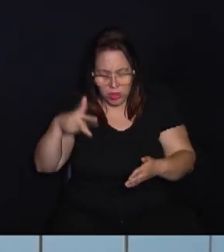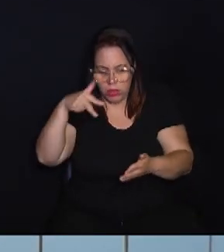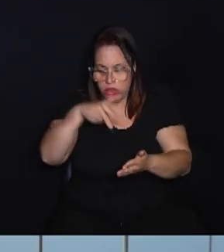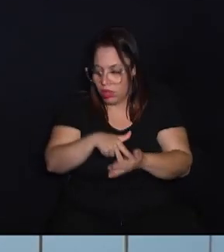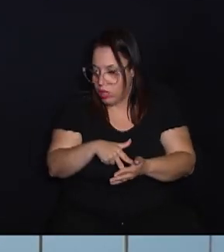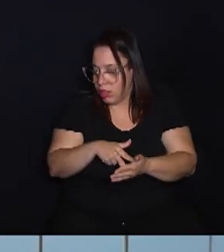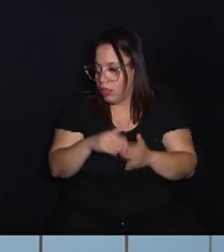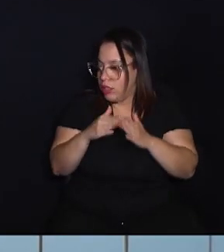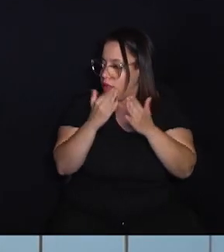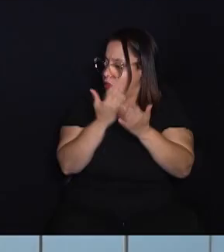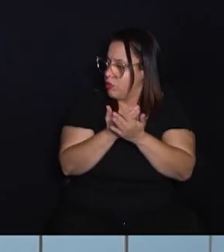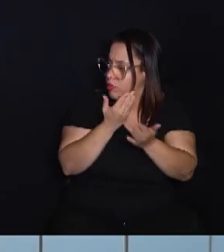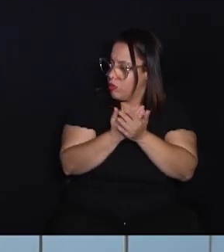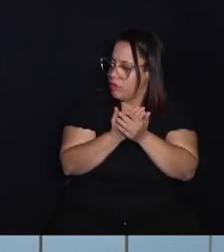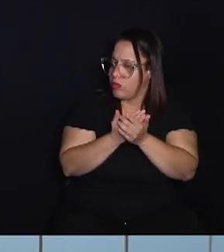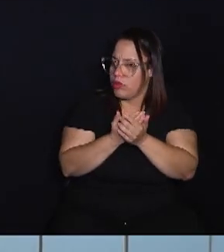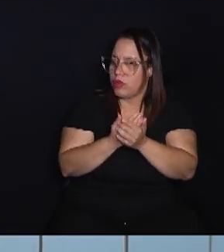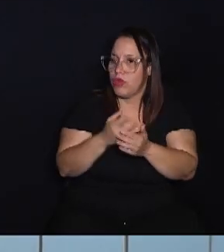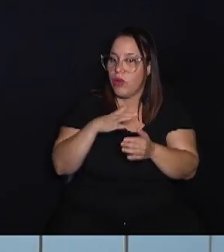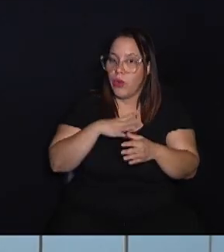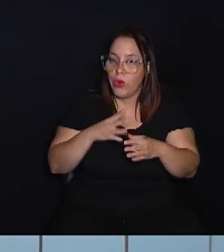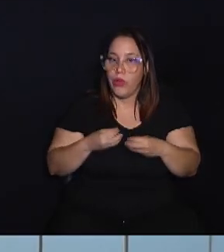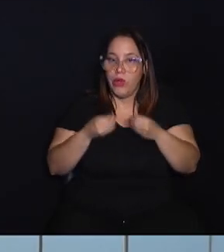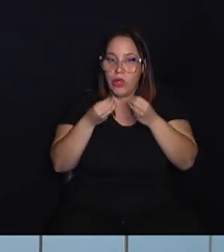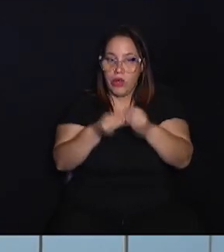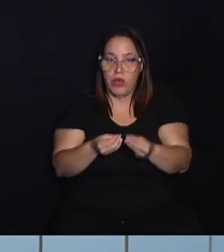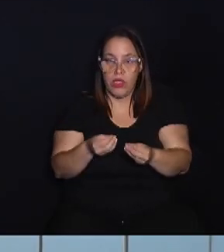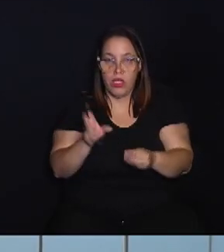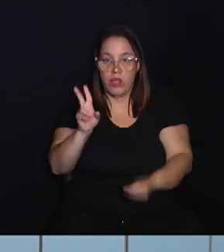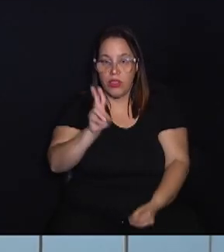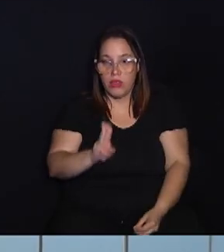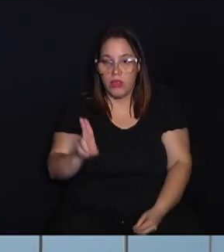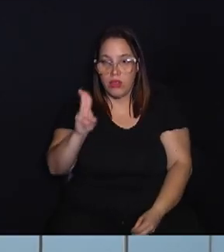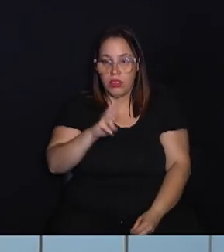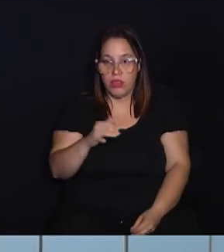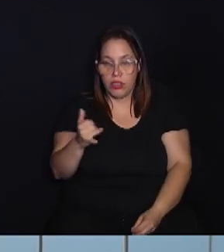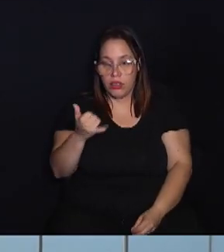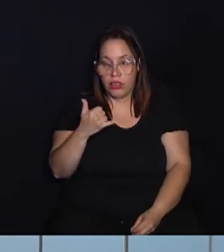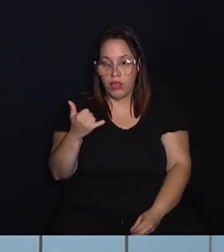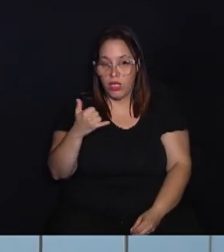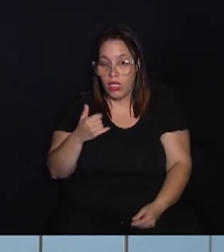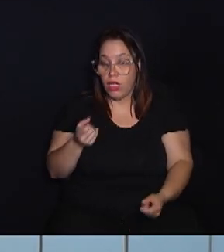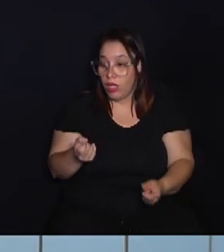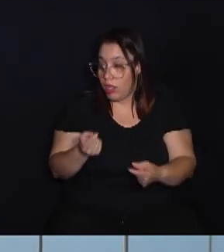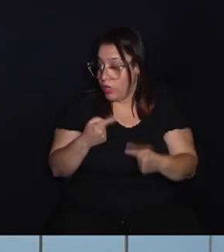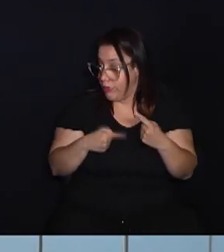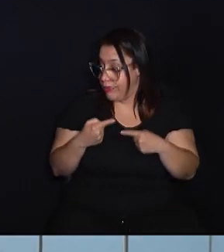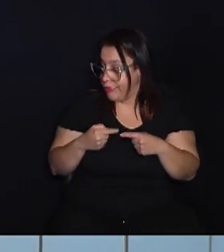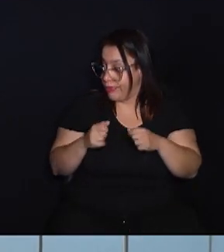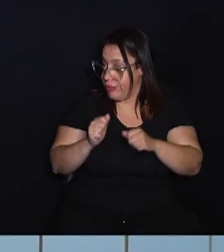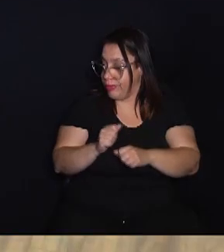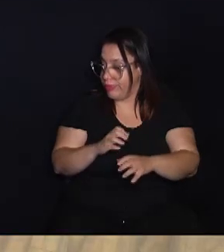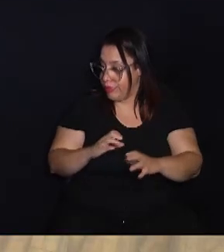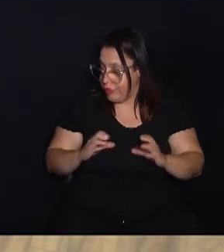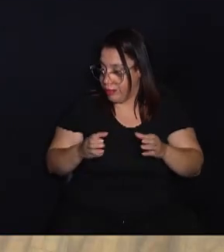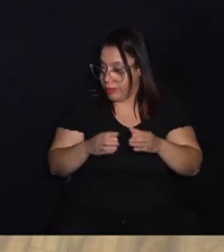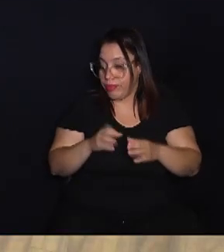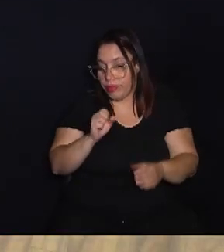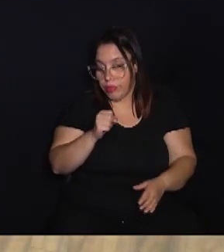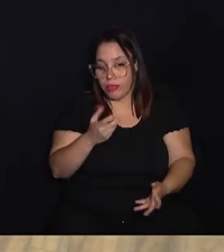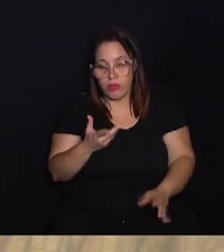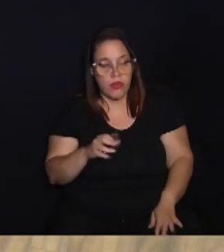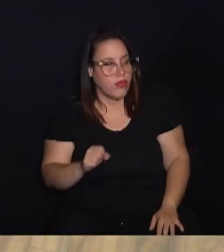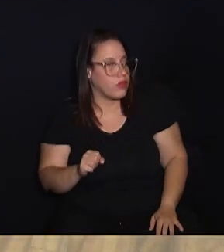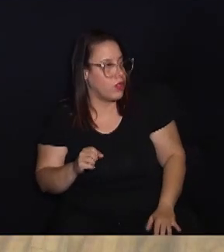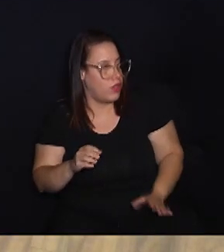as escolas devem ou não permitir a utilização de celulares durante... Debate recente que está no Congresso, inclusive. Né, na sala